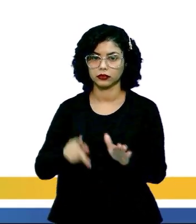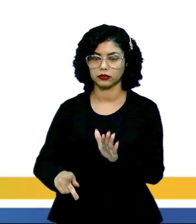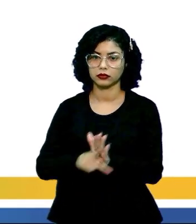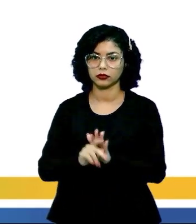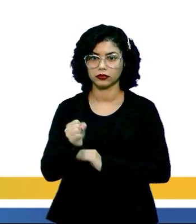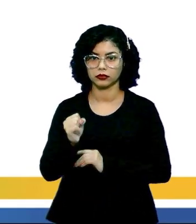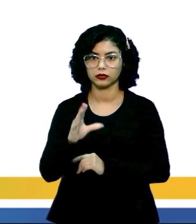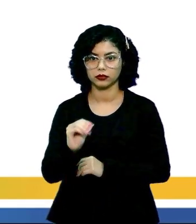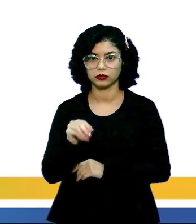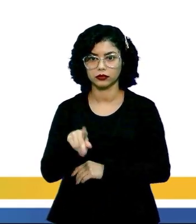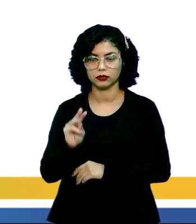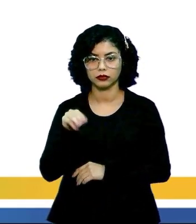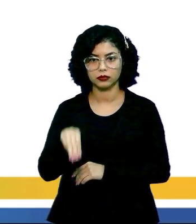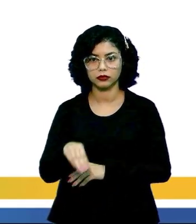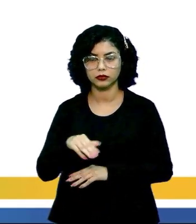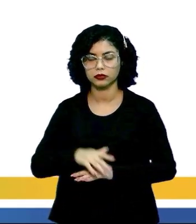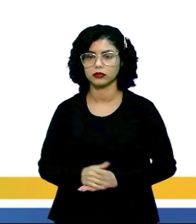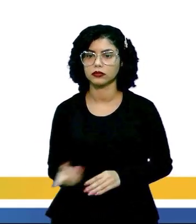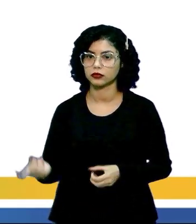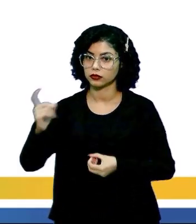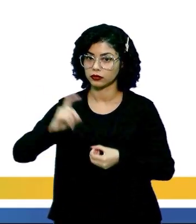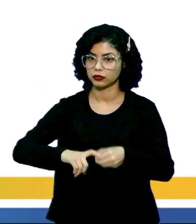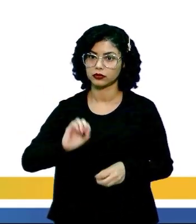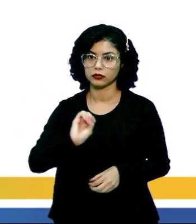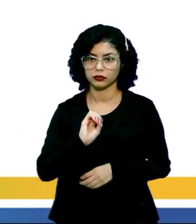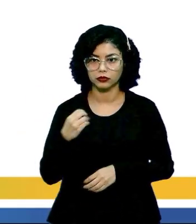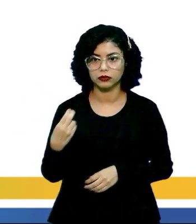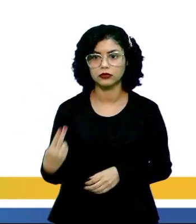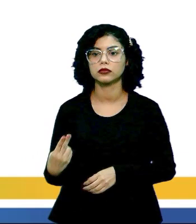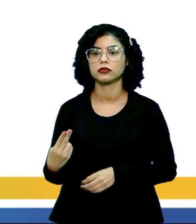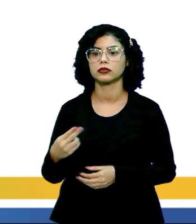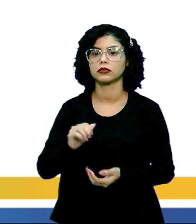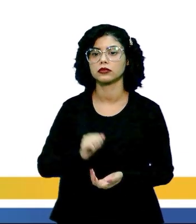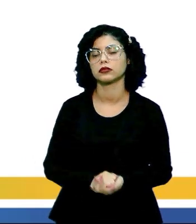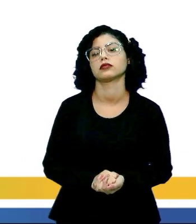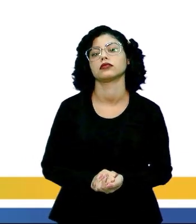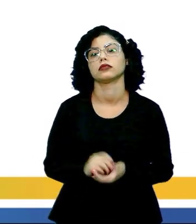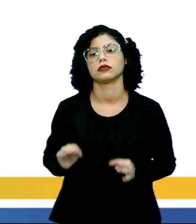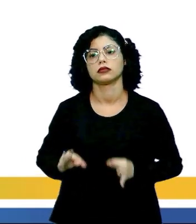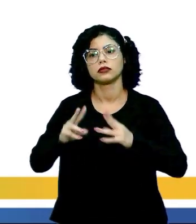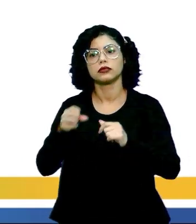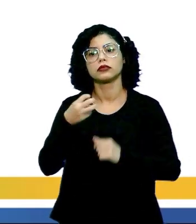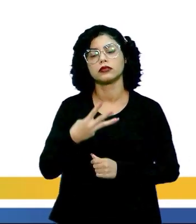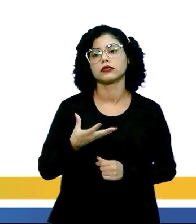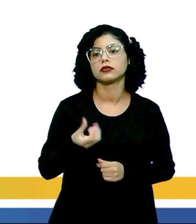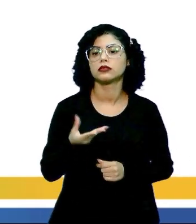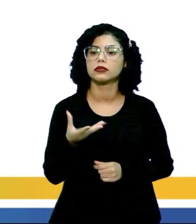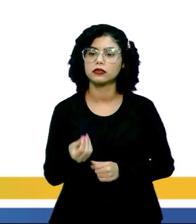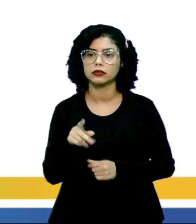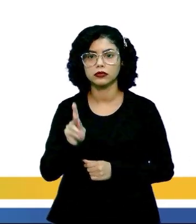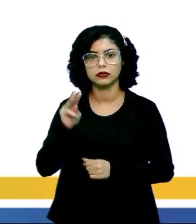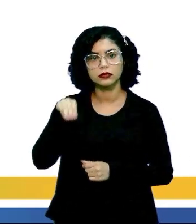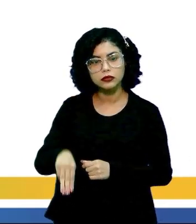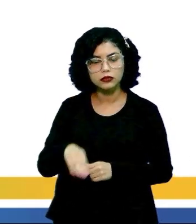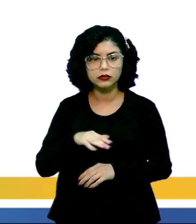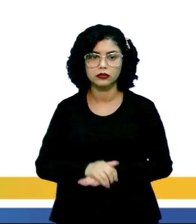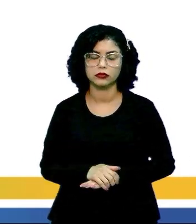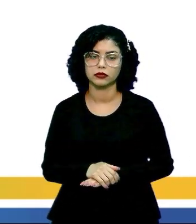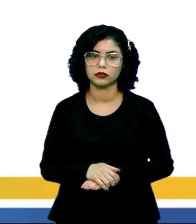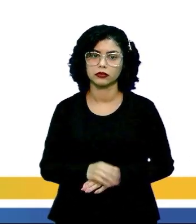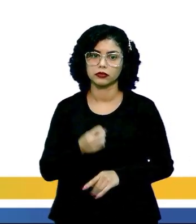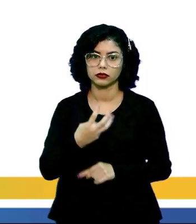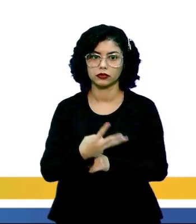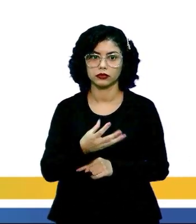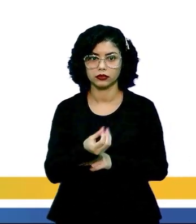dentro da cidade e os 80 quilômetros na volta. Ou seja, um total de 360